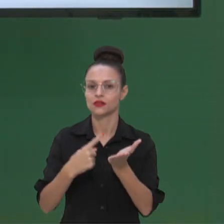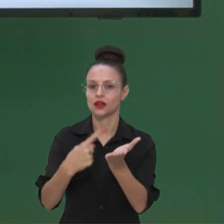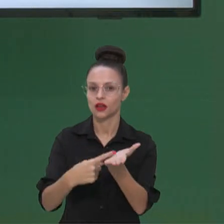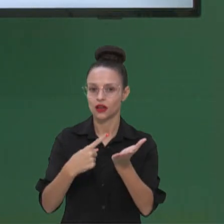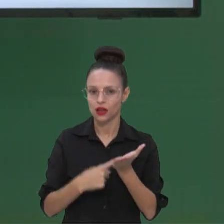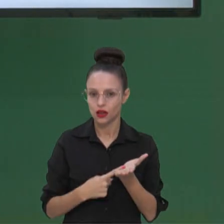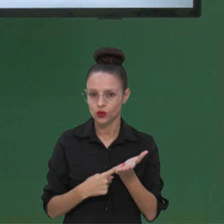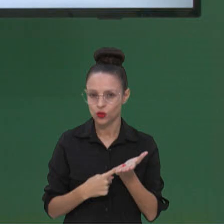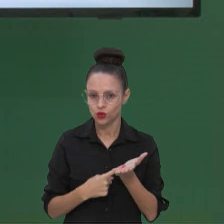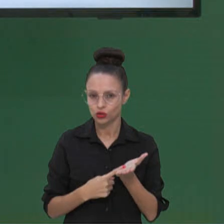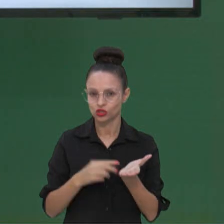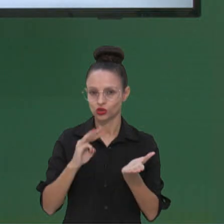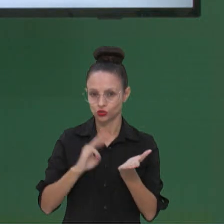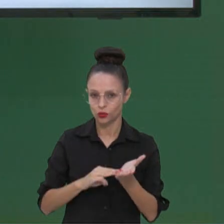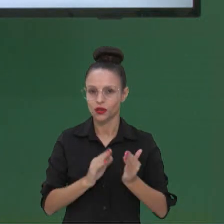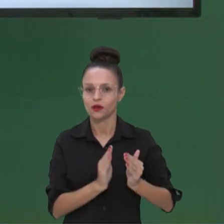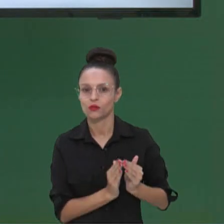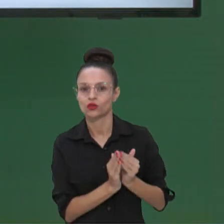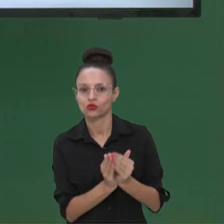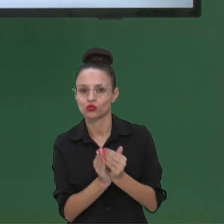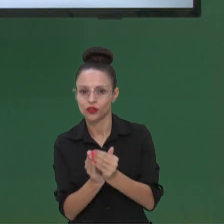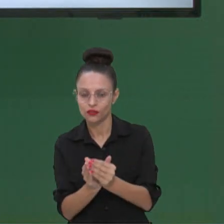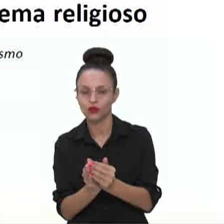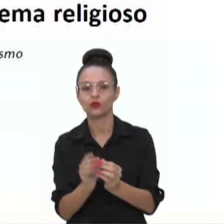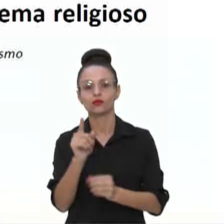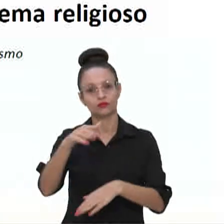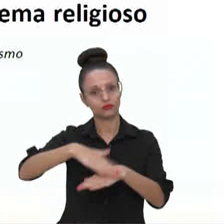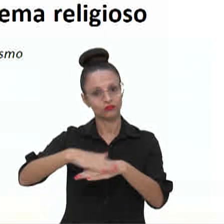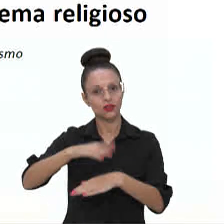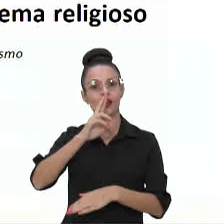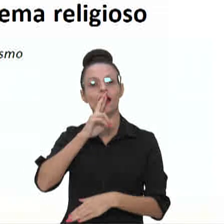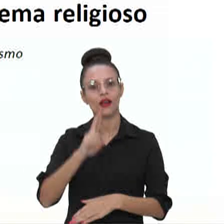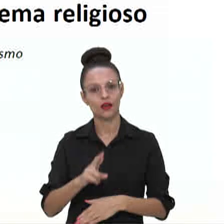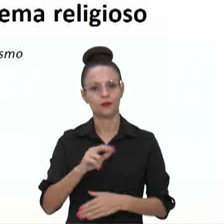entre os membros do navio na chegada, responda esse exercício.